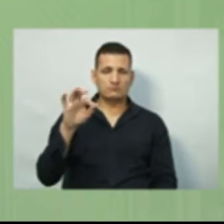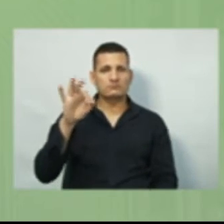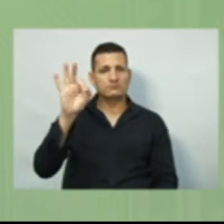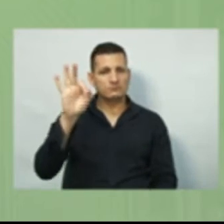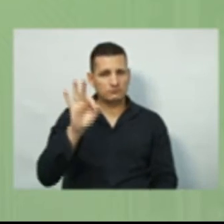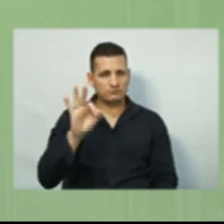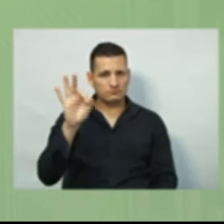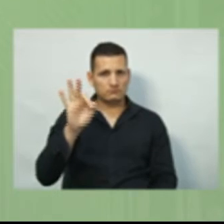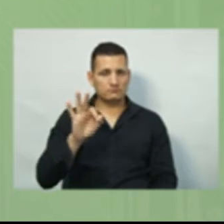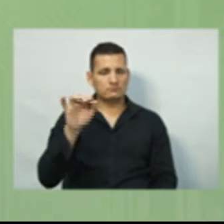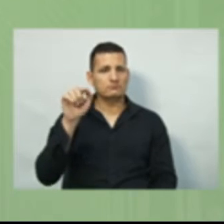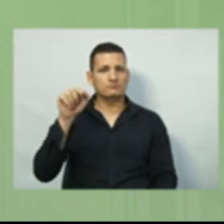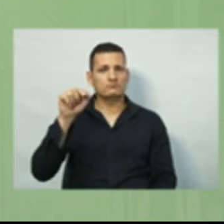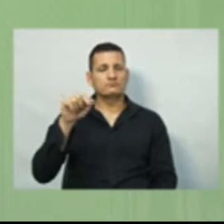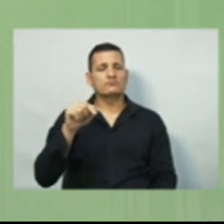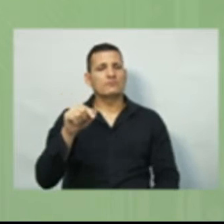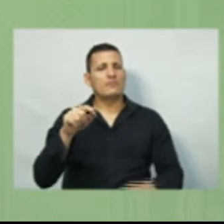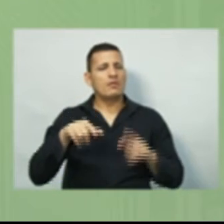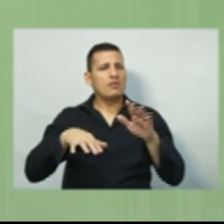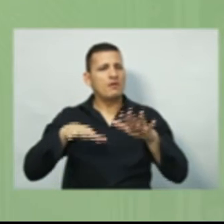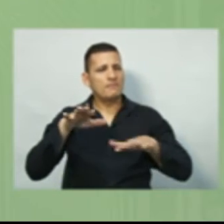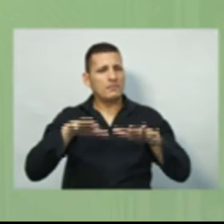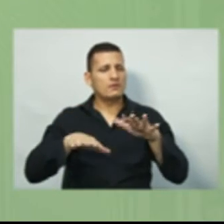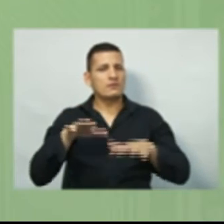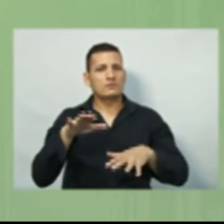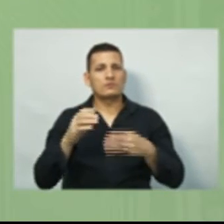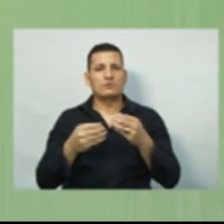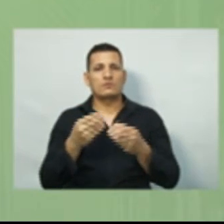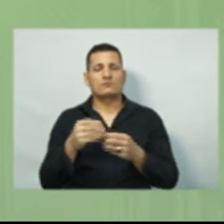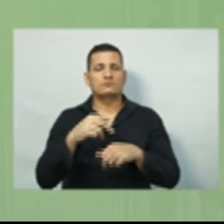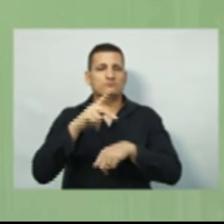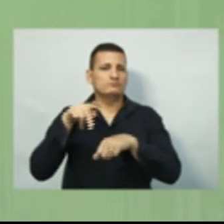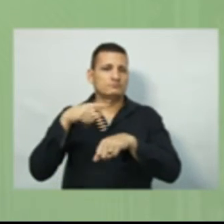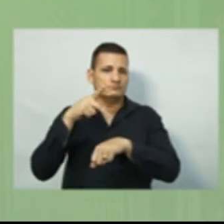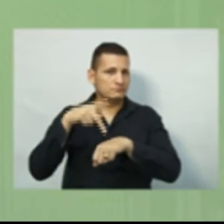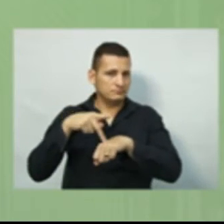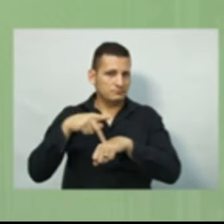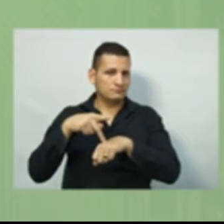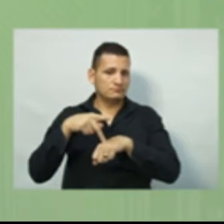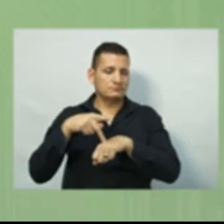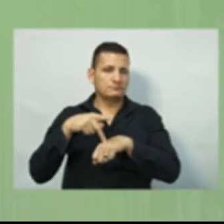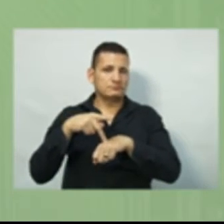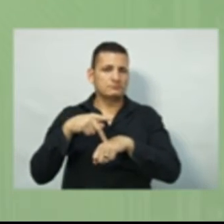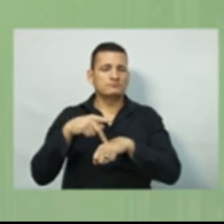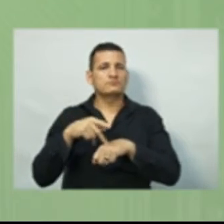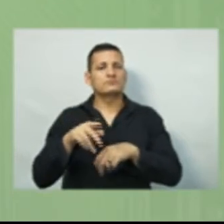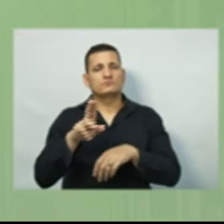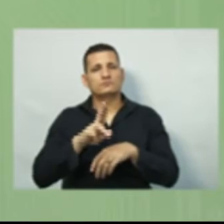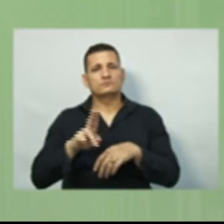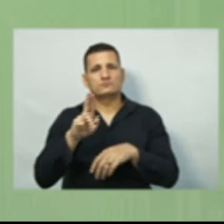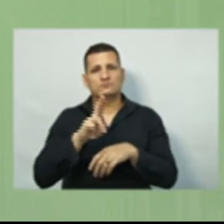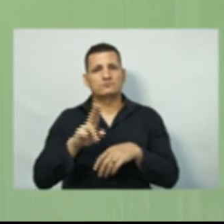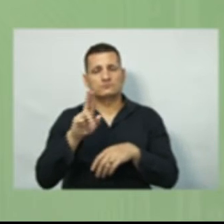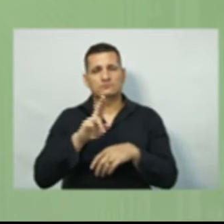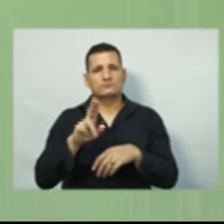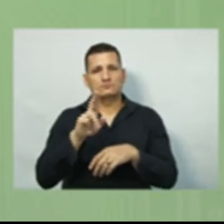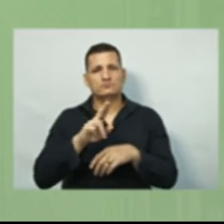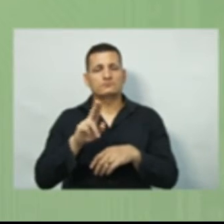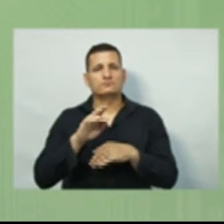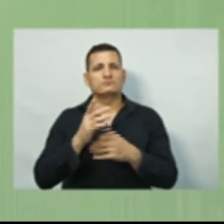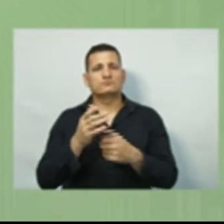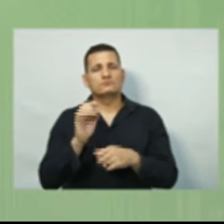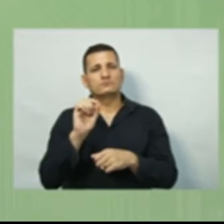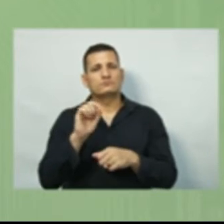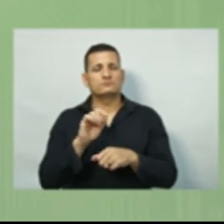vai variar em relação à forma como as nações, os países utilizam o Estado, o